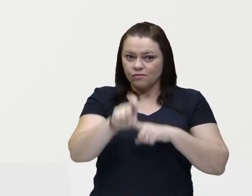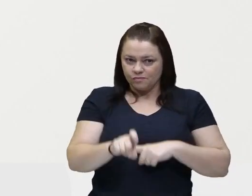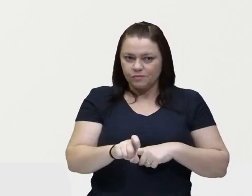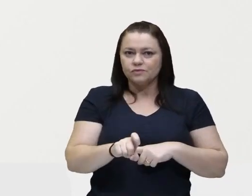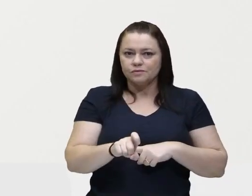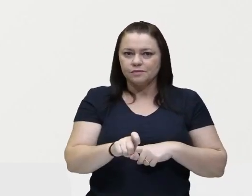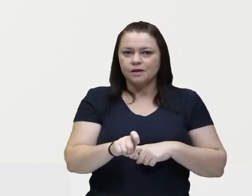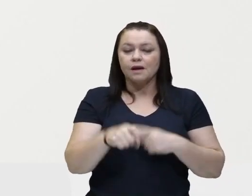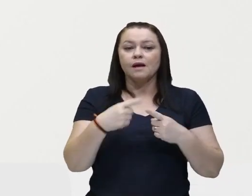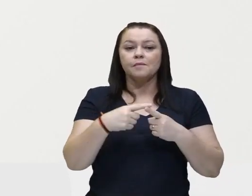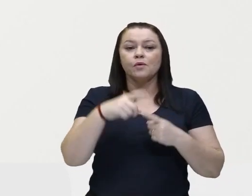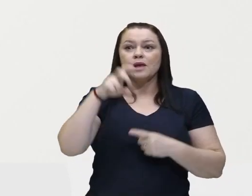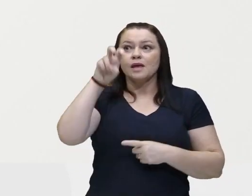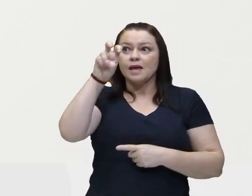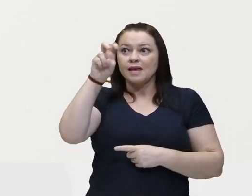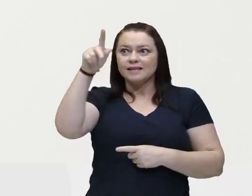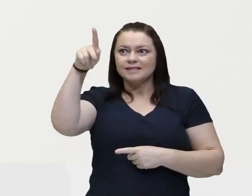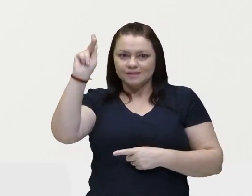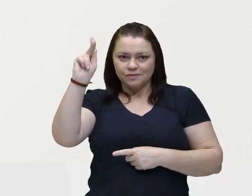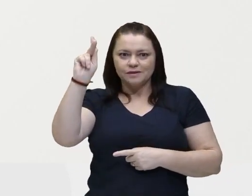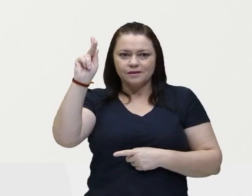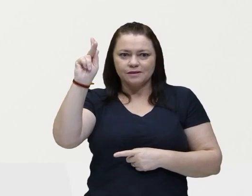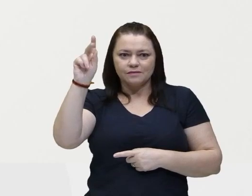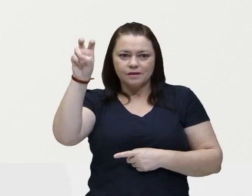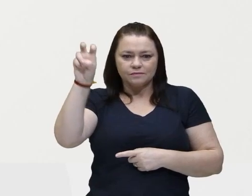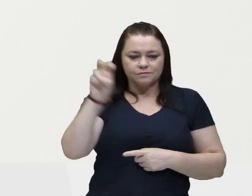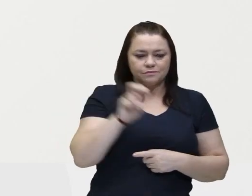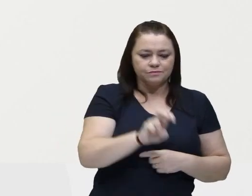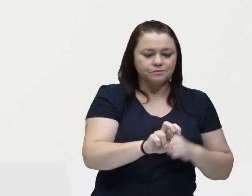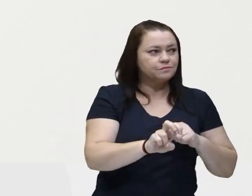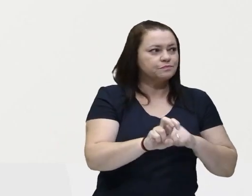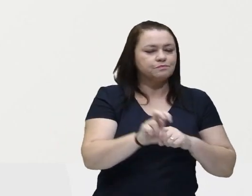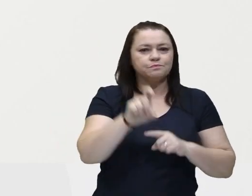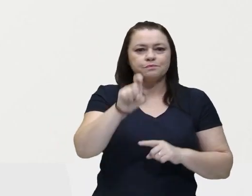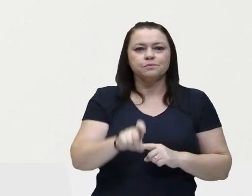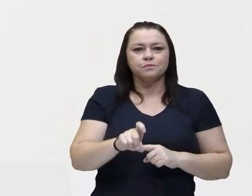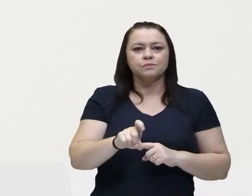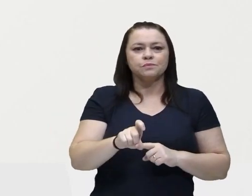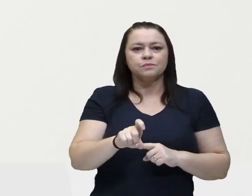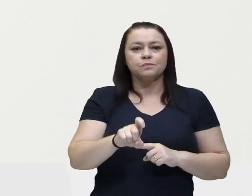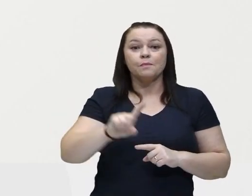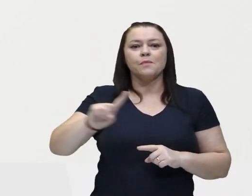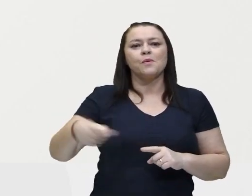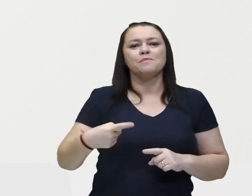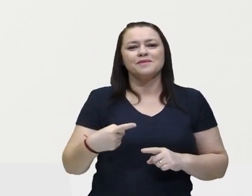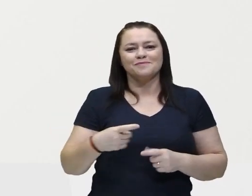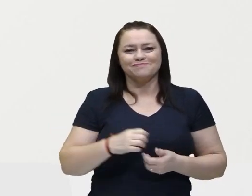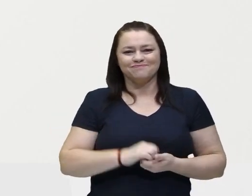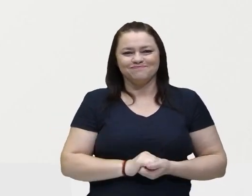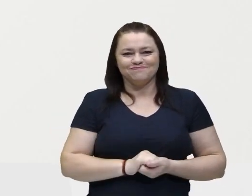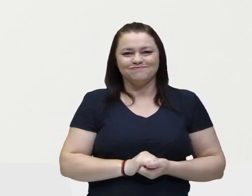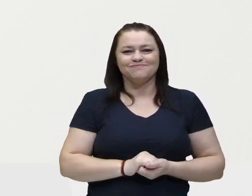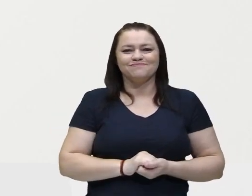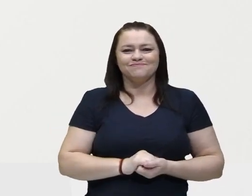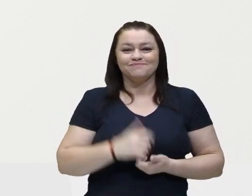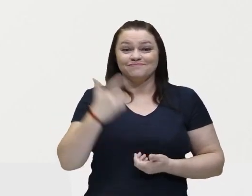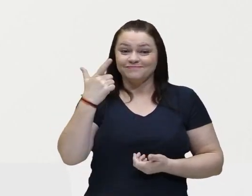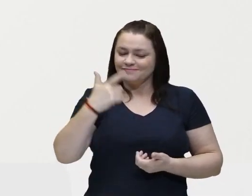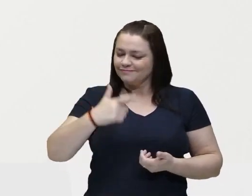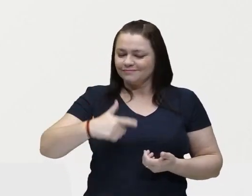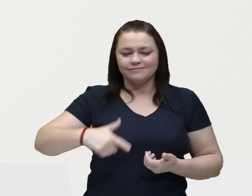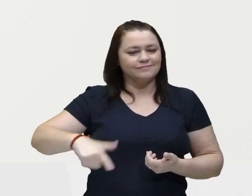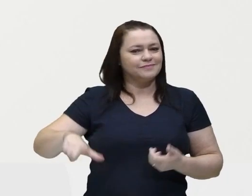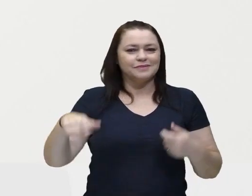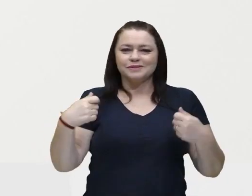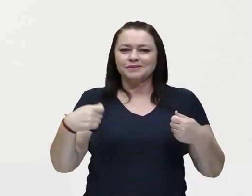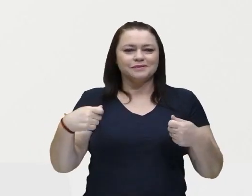que está o quê? Em quilos, e multiplicar por 1000. Novamente, não